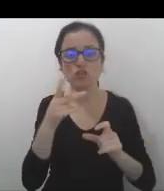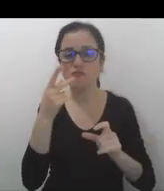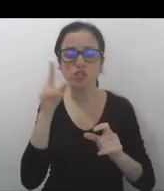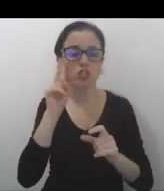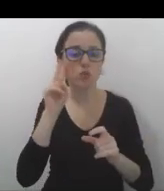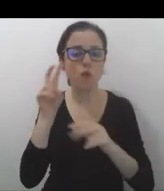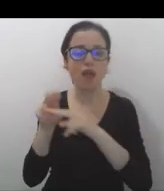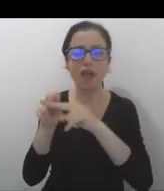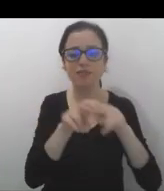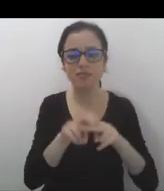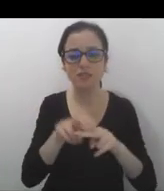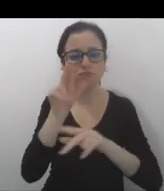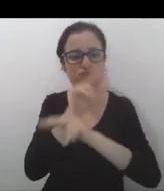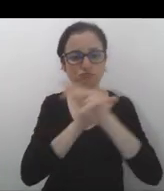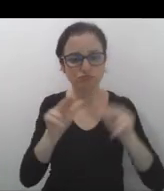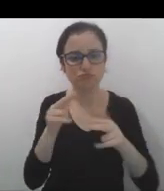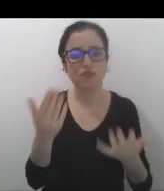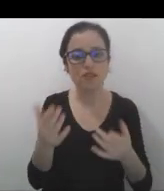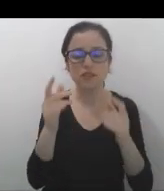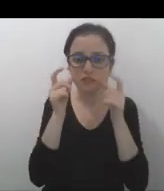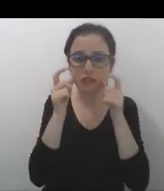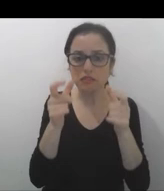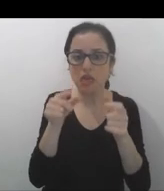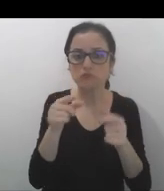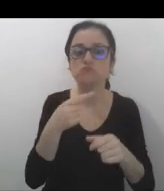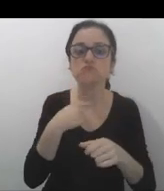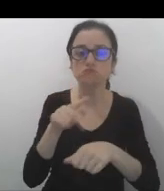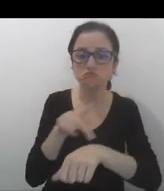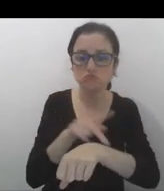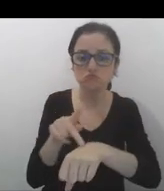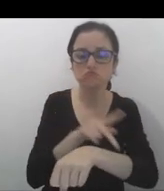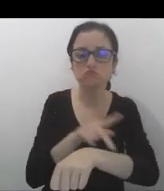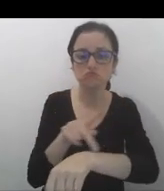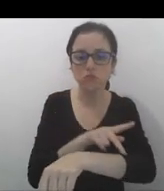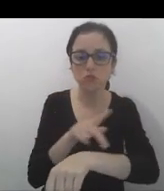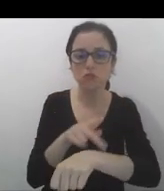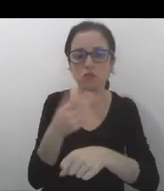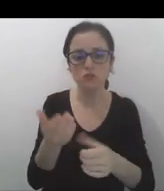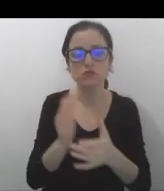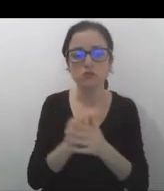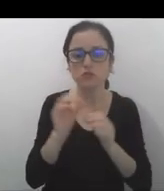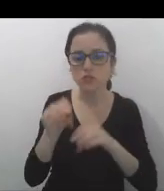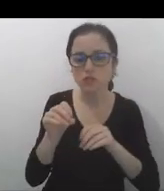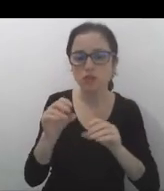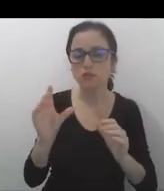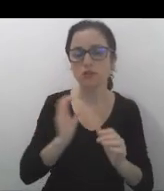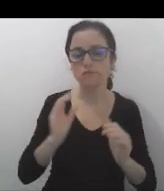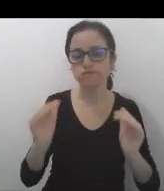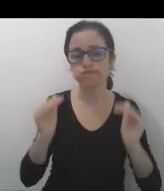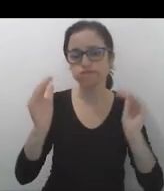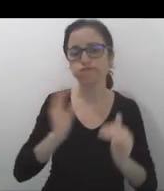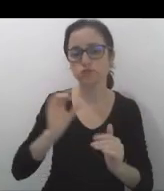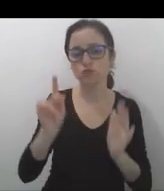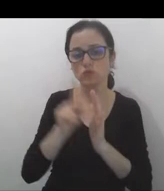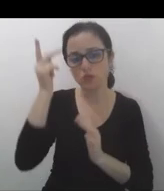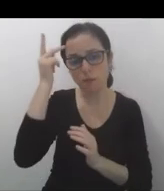essas fotos, falando da história das cadeiras, havia essa intenção pedagógica de